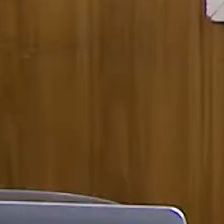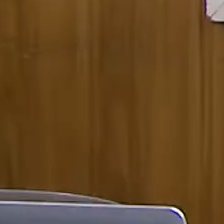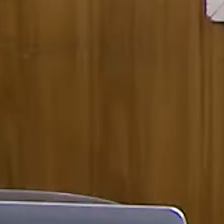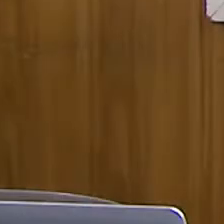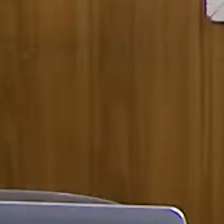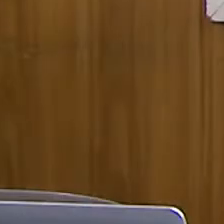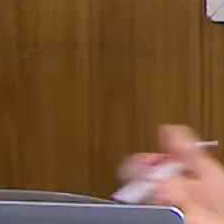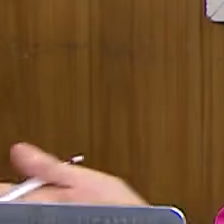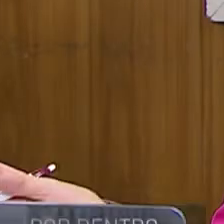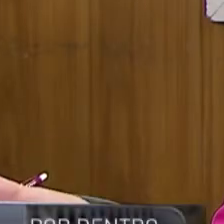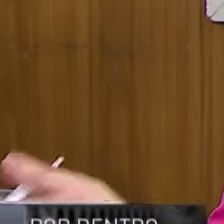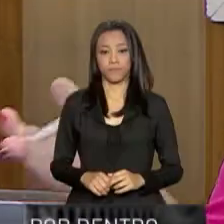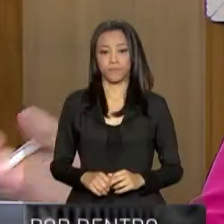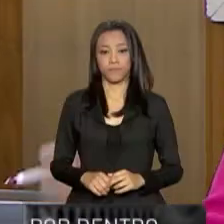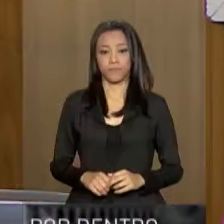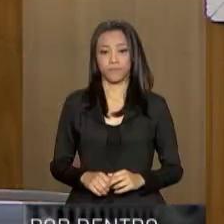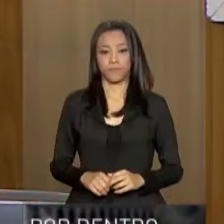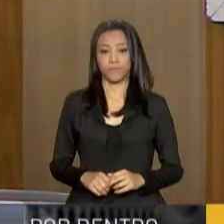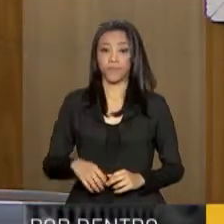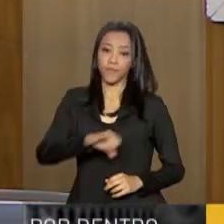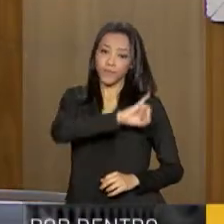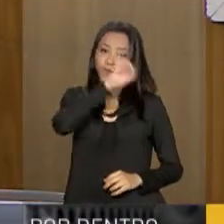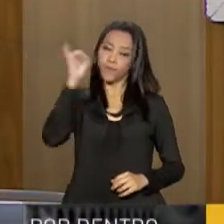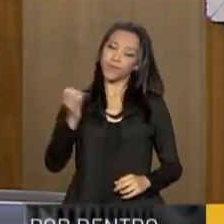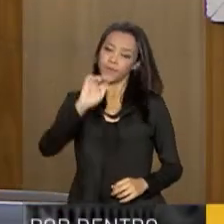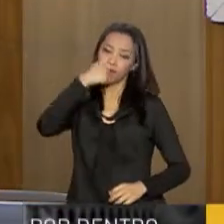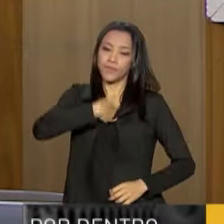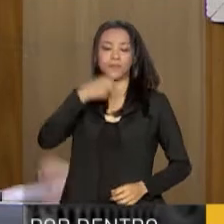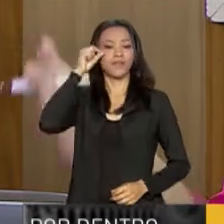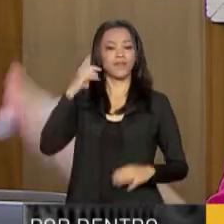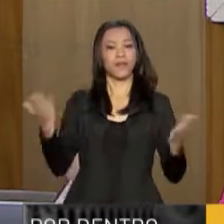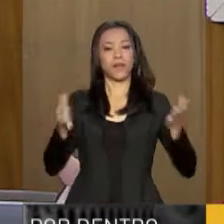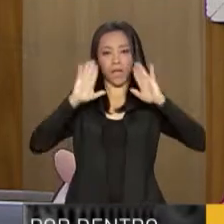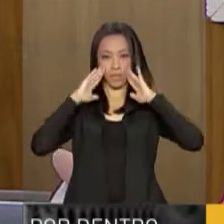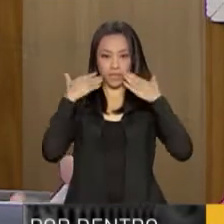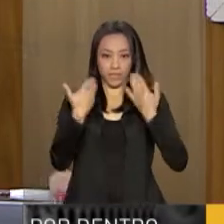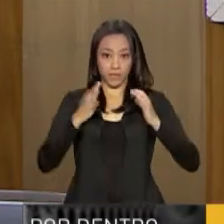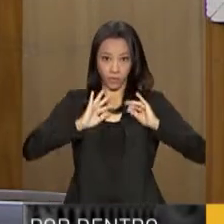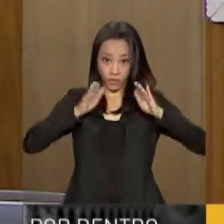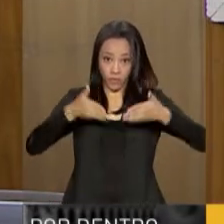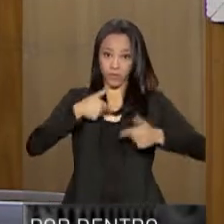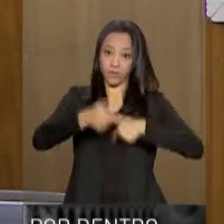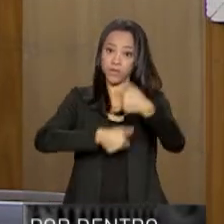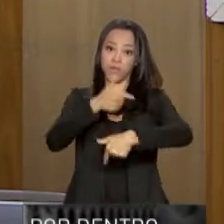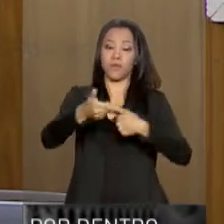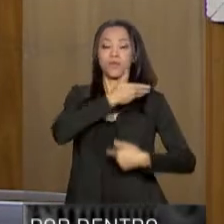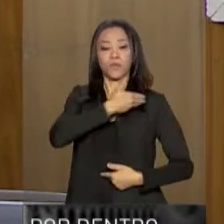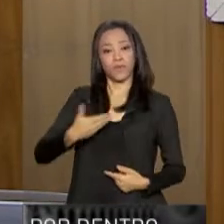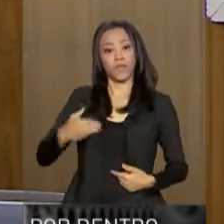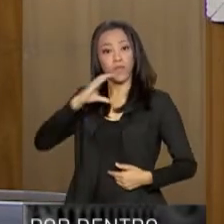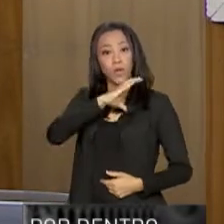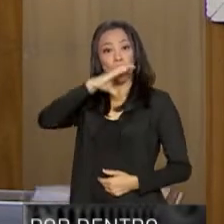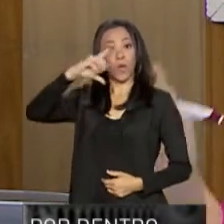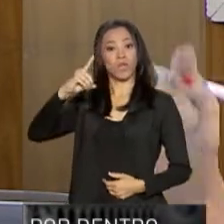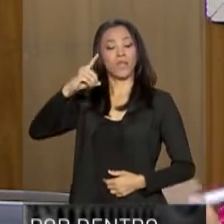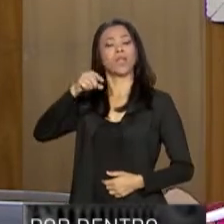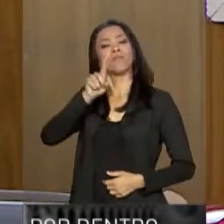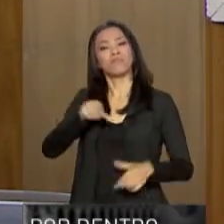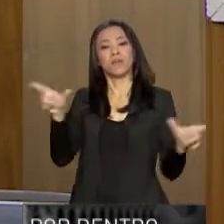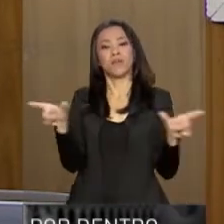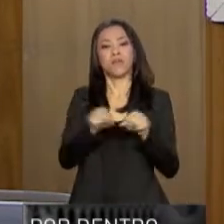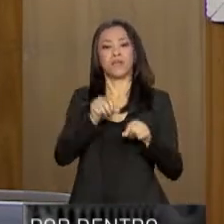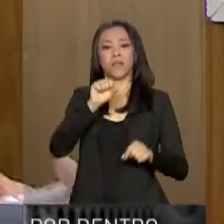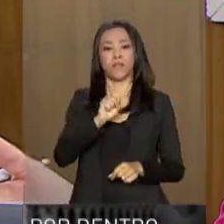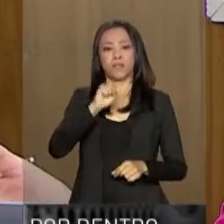olá sou carla batista está no ar o programa por dentro do governo produzido e coordenado pela secom secretaria de comunicação social da presidência